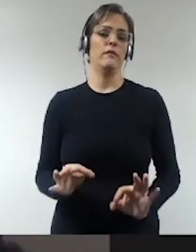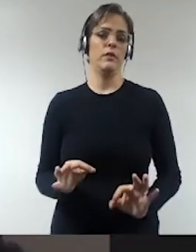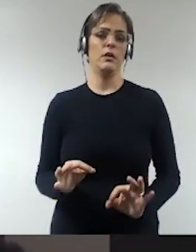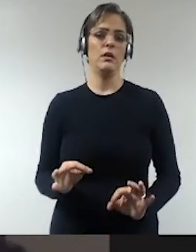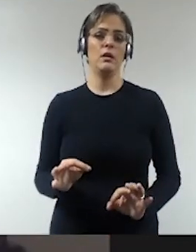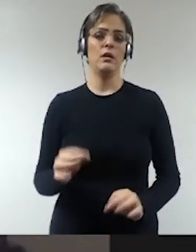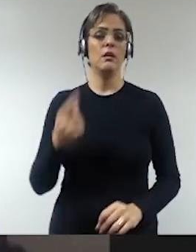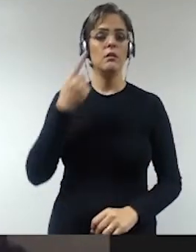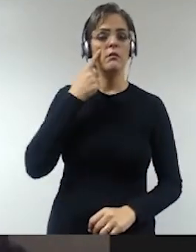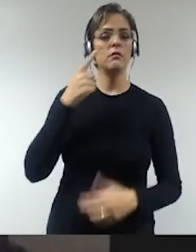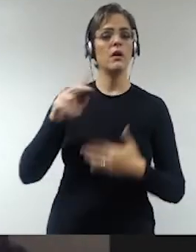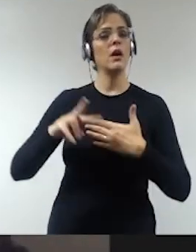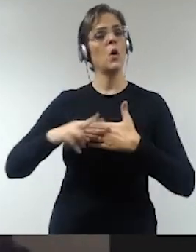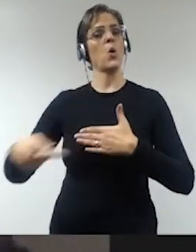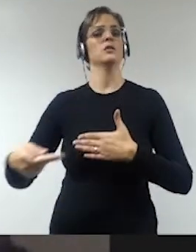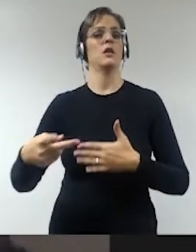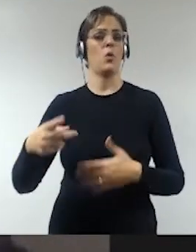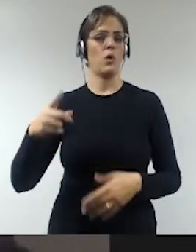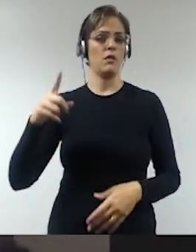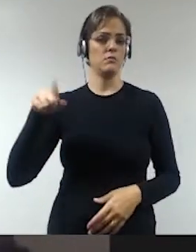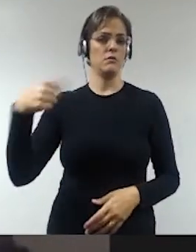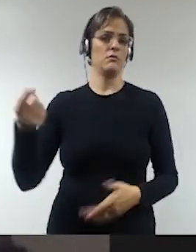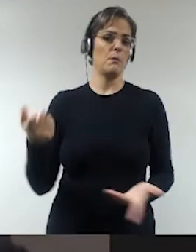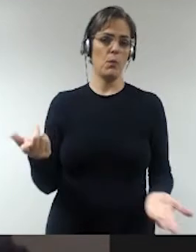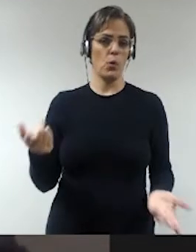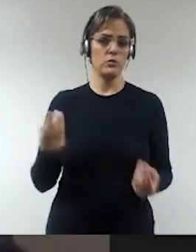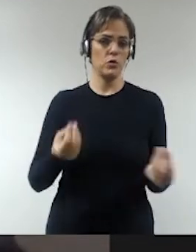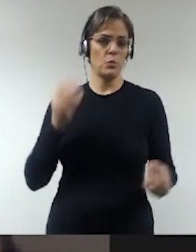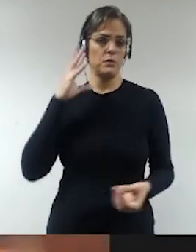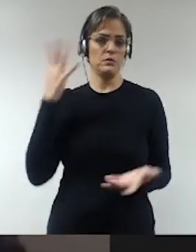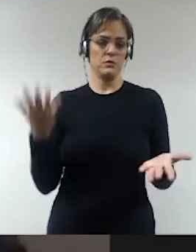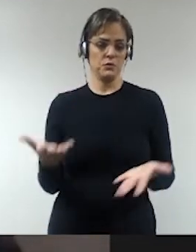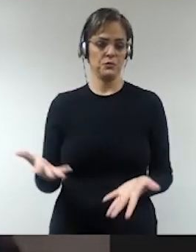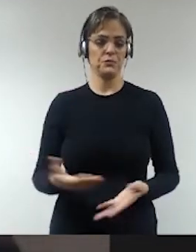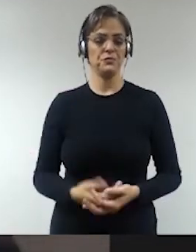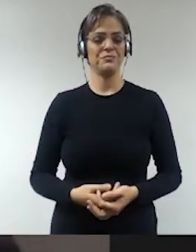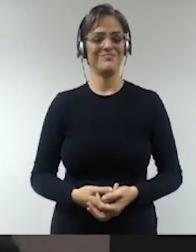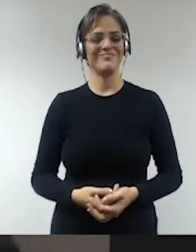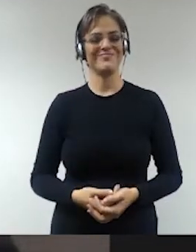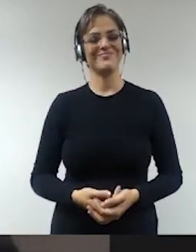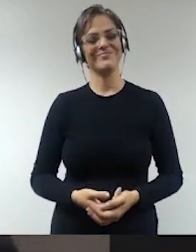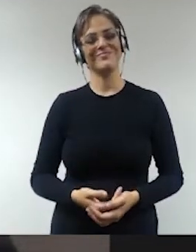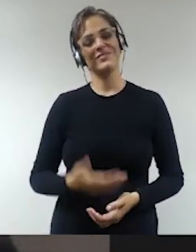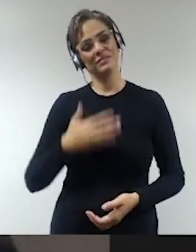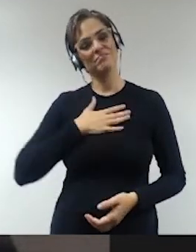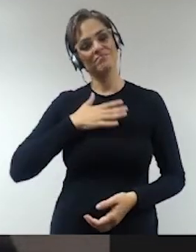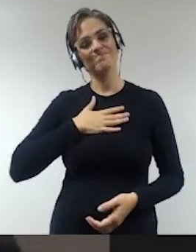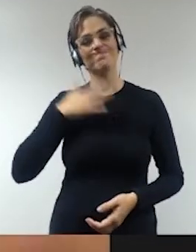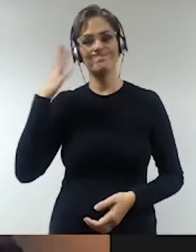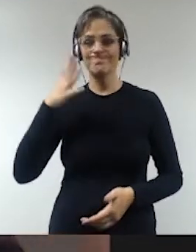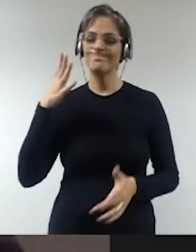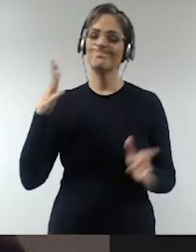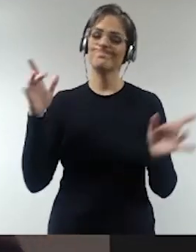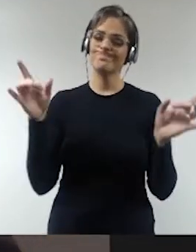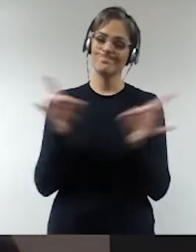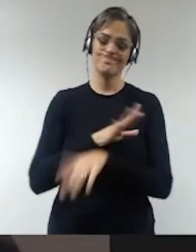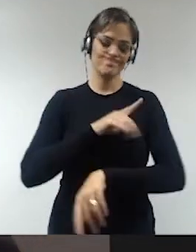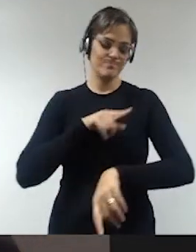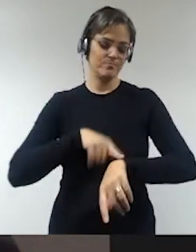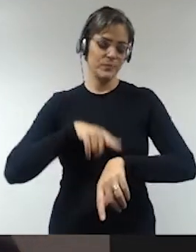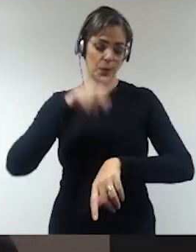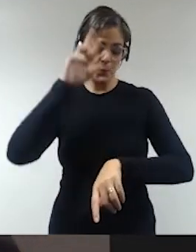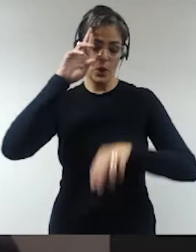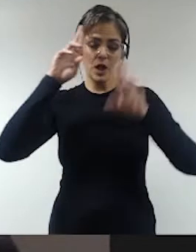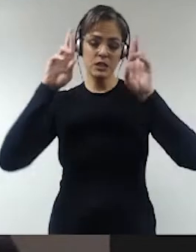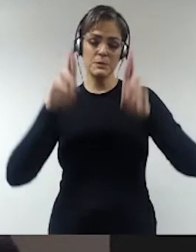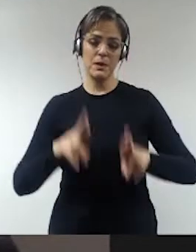potenciais consequências da sua decisão. Eram essas as minhas considerações iniciais para respeitar o tempo, e